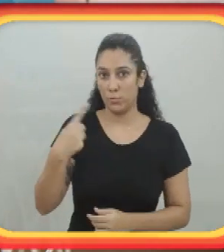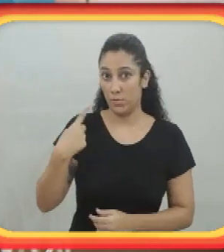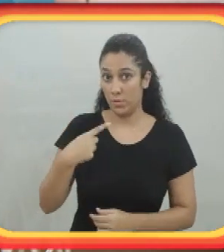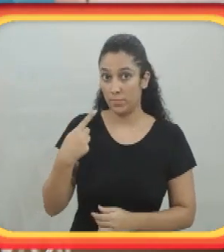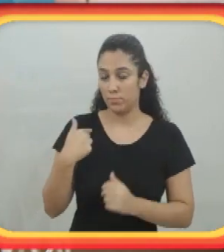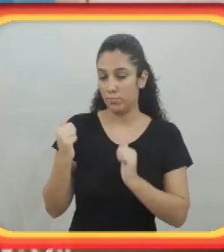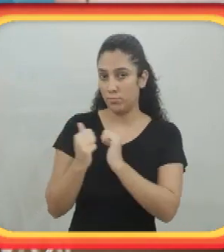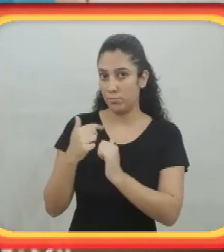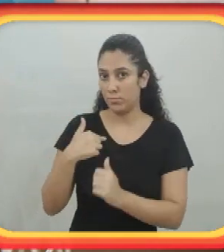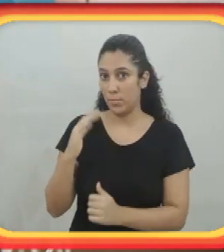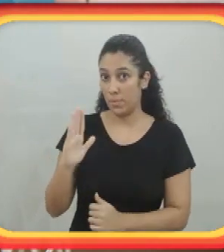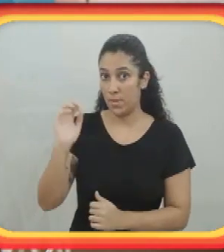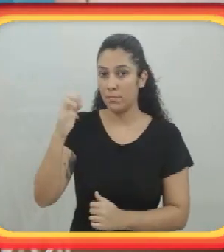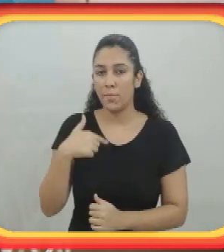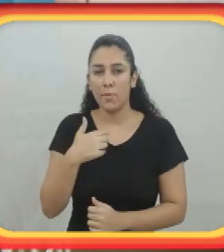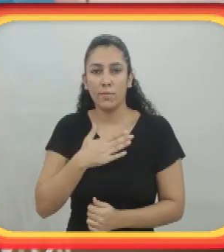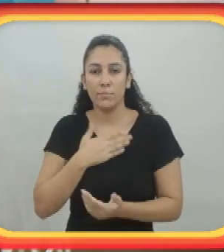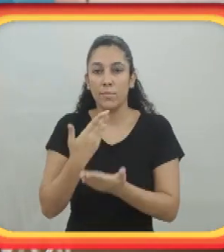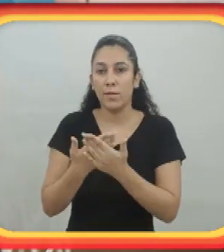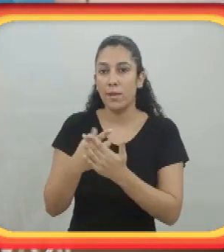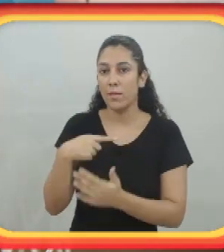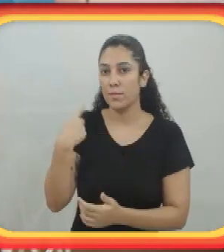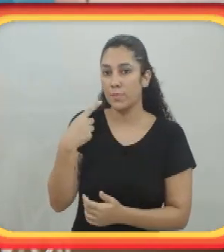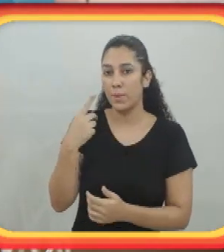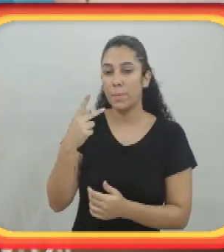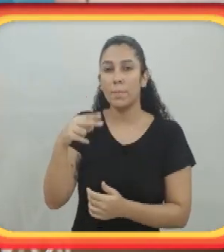estava com